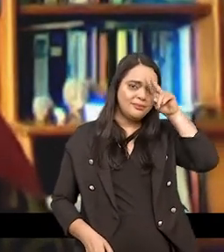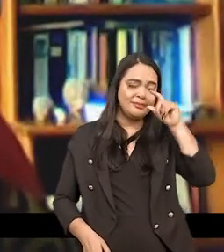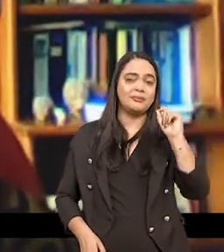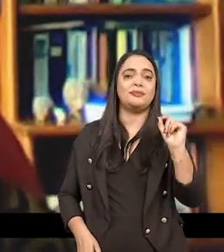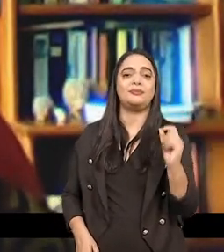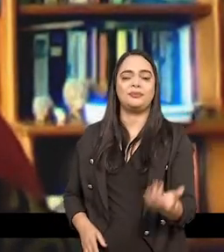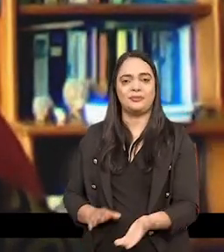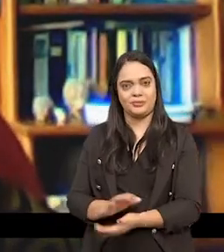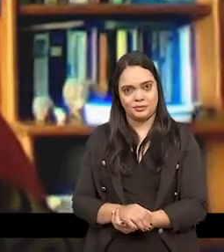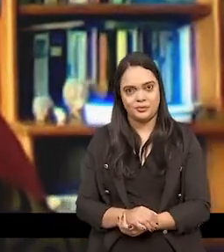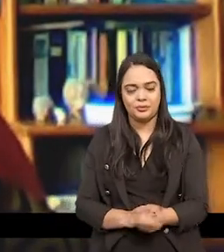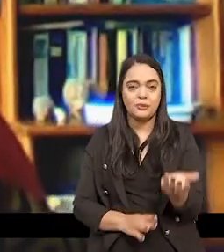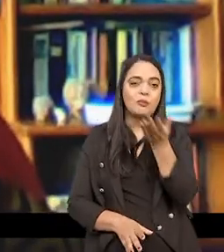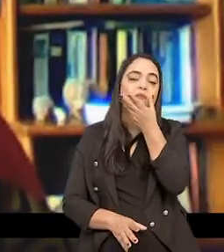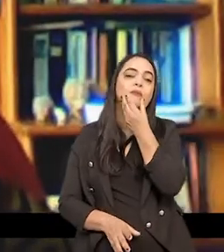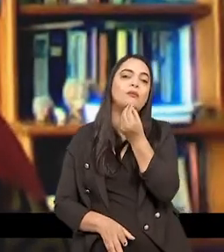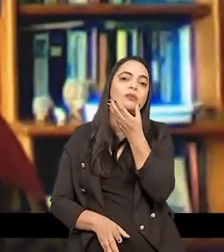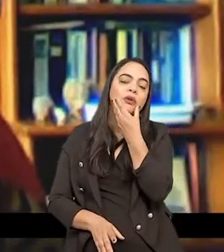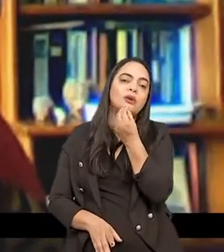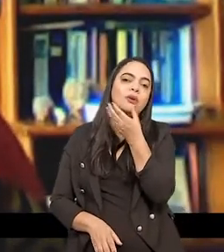Onde o homem